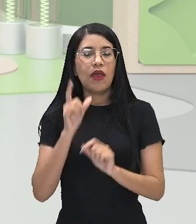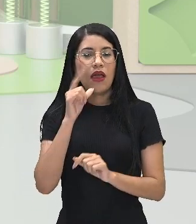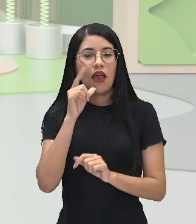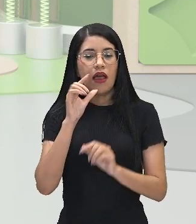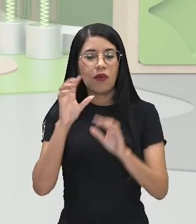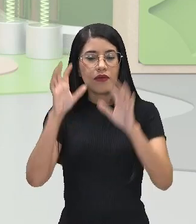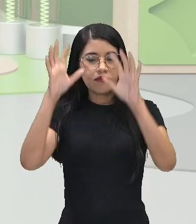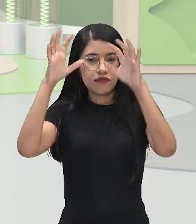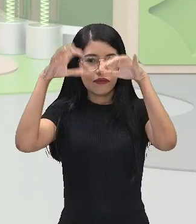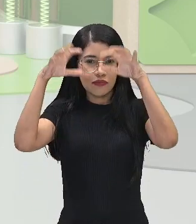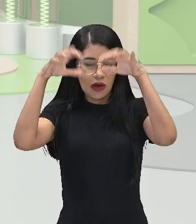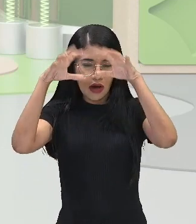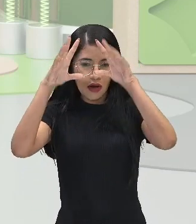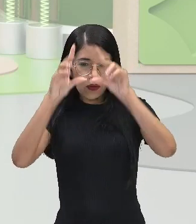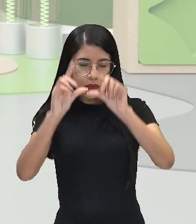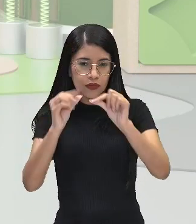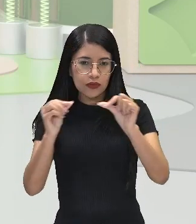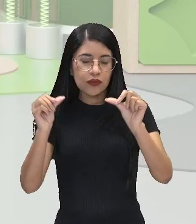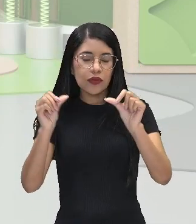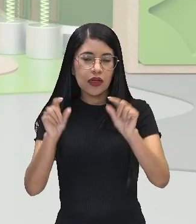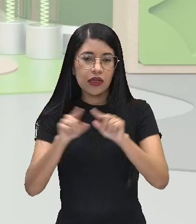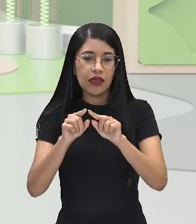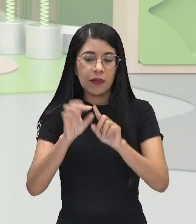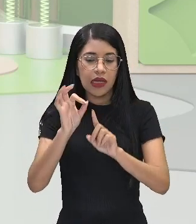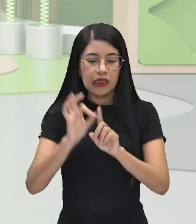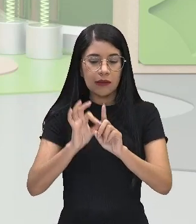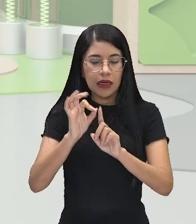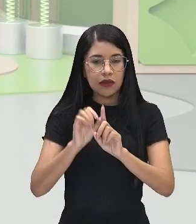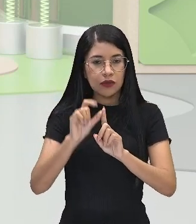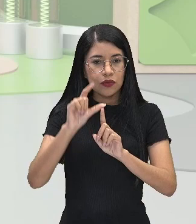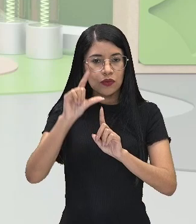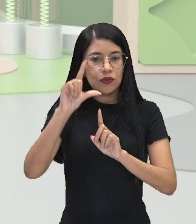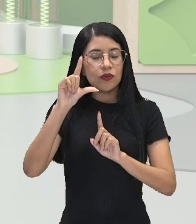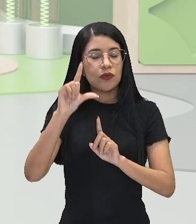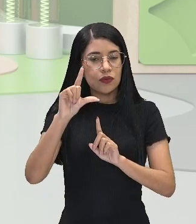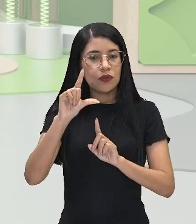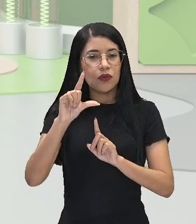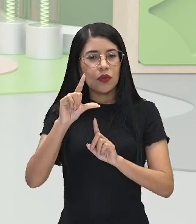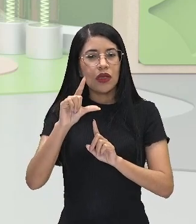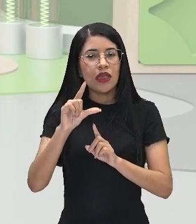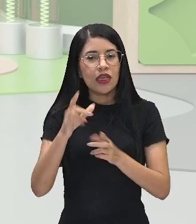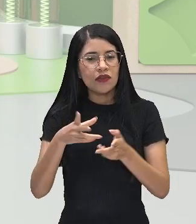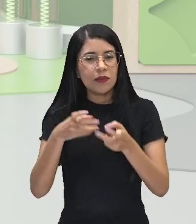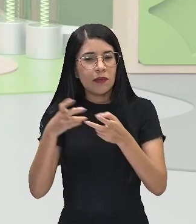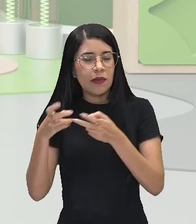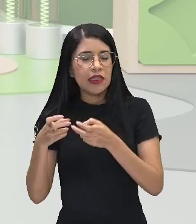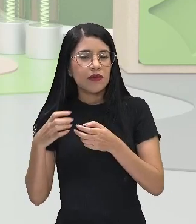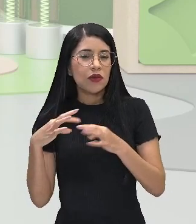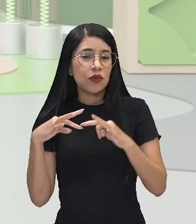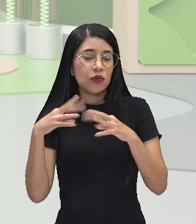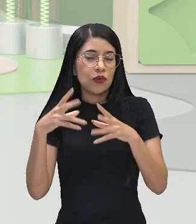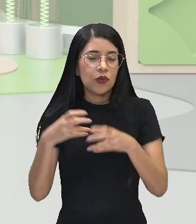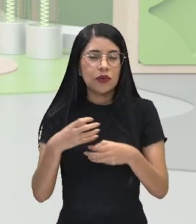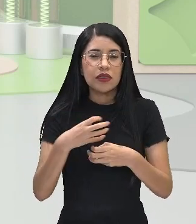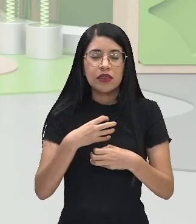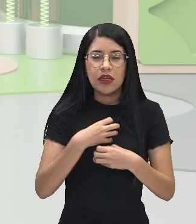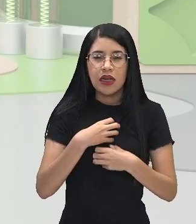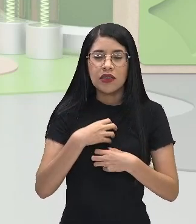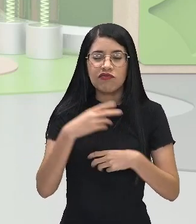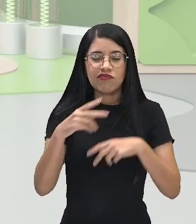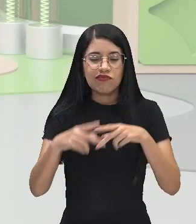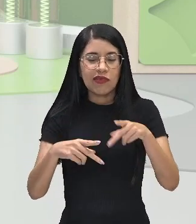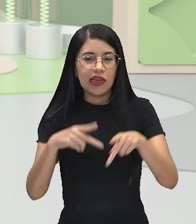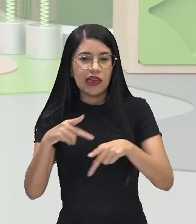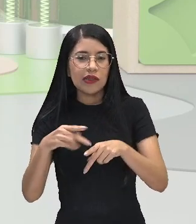de chuva e também um aumento de temperatura, que foi muito sentido por todos nós, pelas